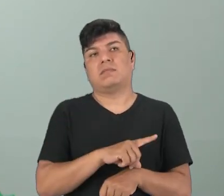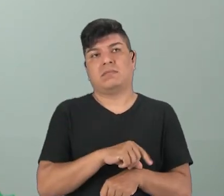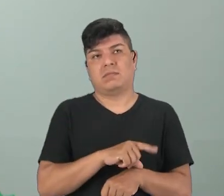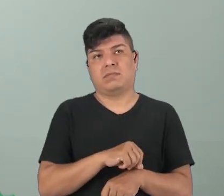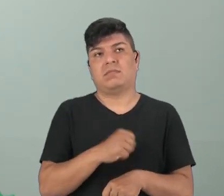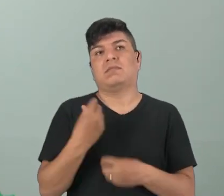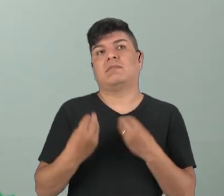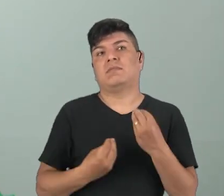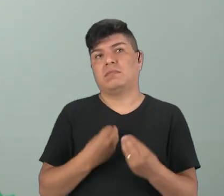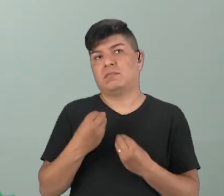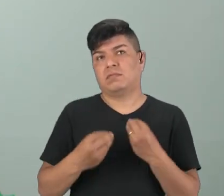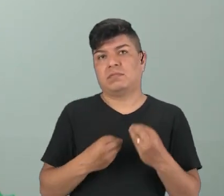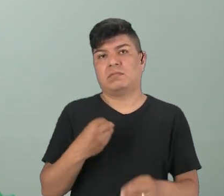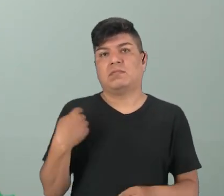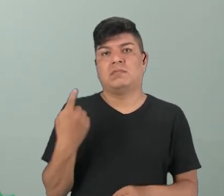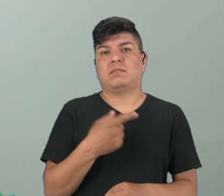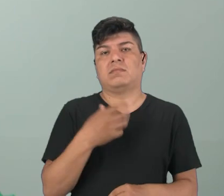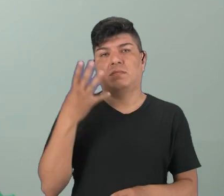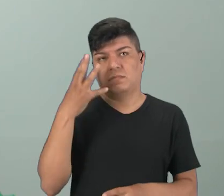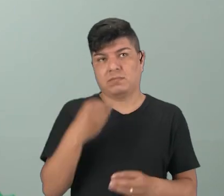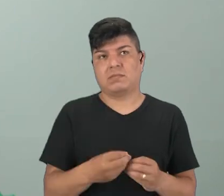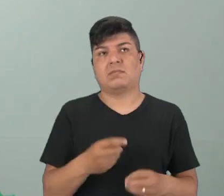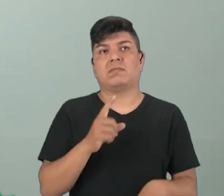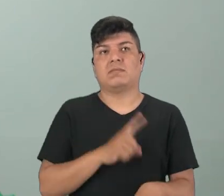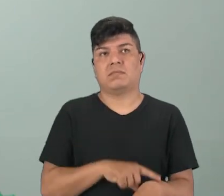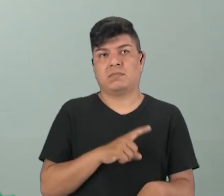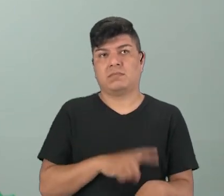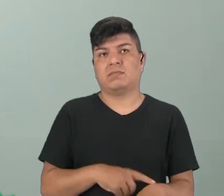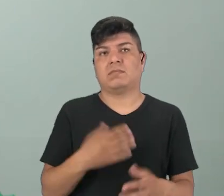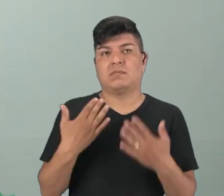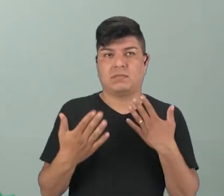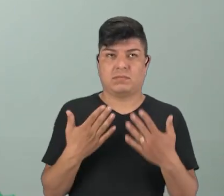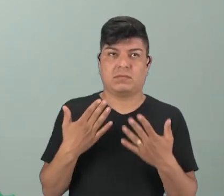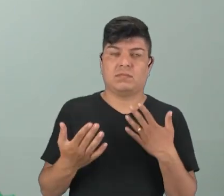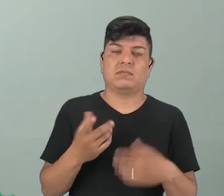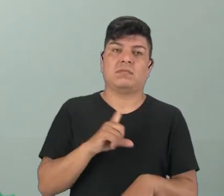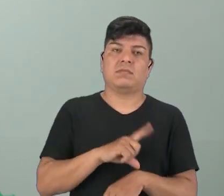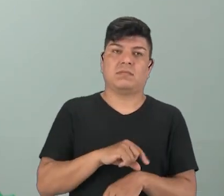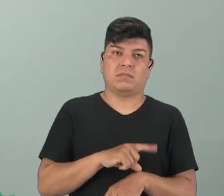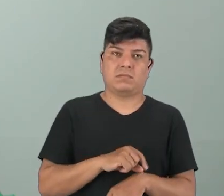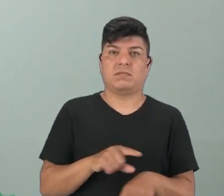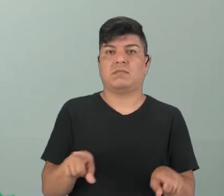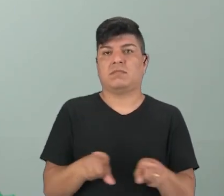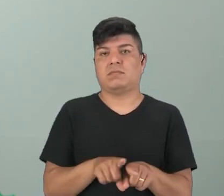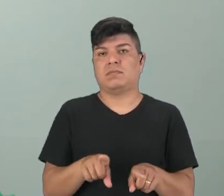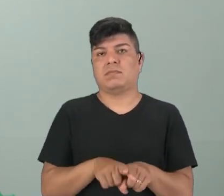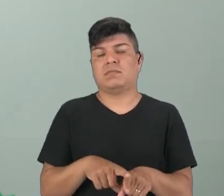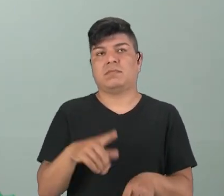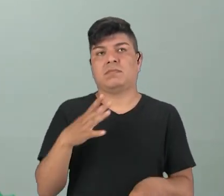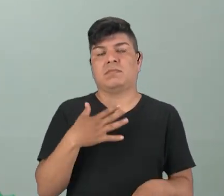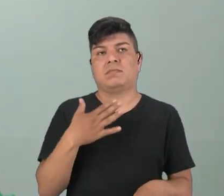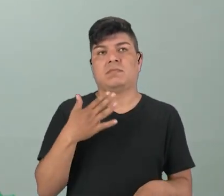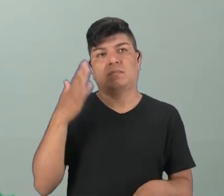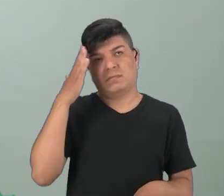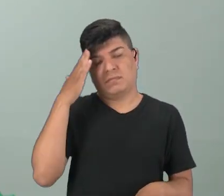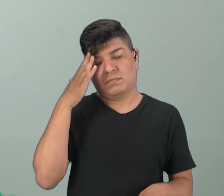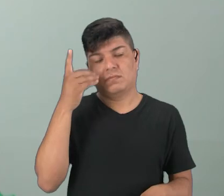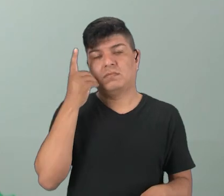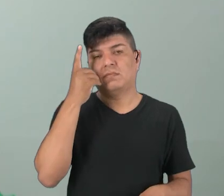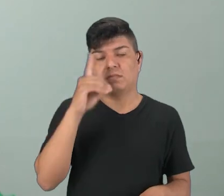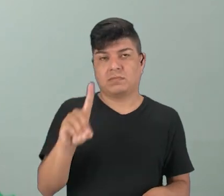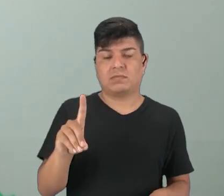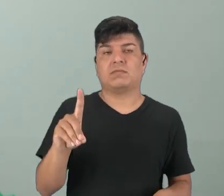É uma forma de nós sabermos o tempo em relação à hora. Nós sabemos que temos os